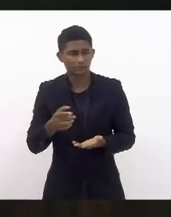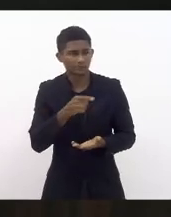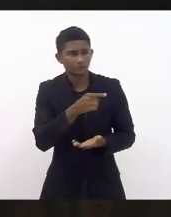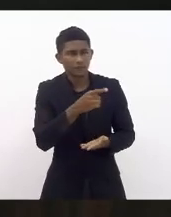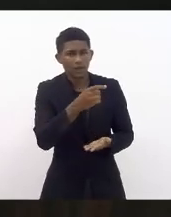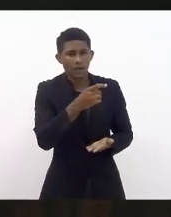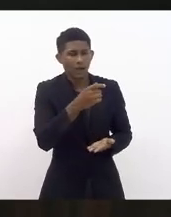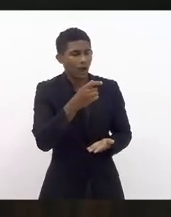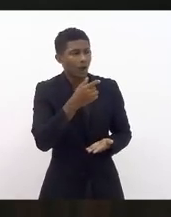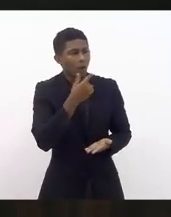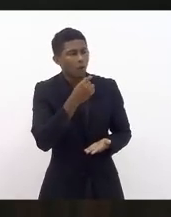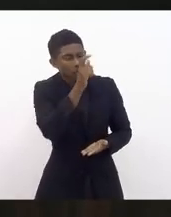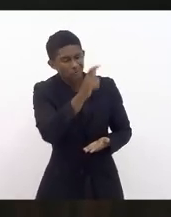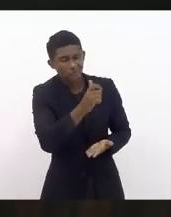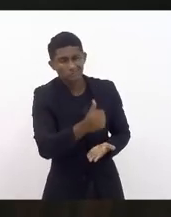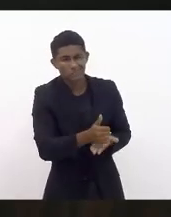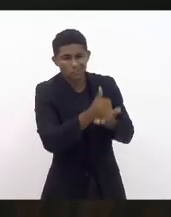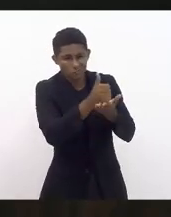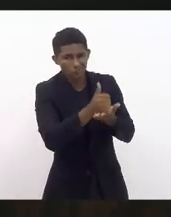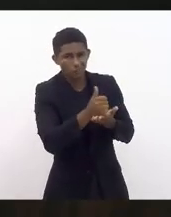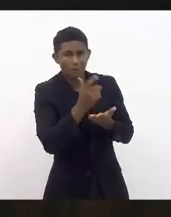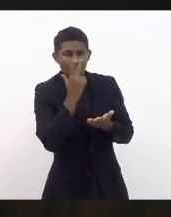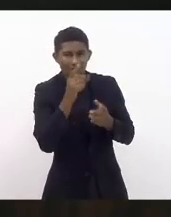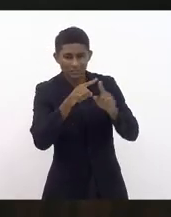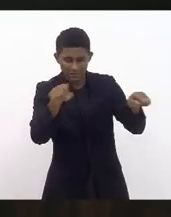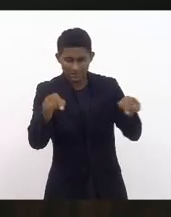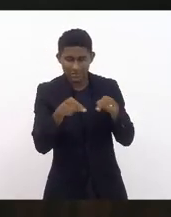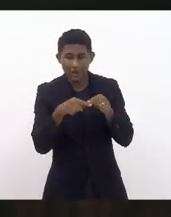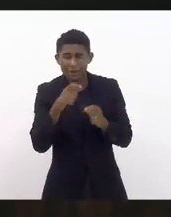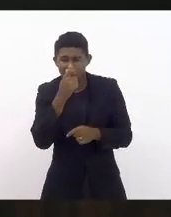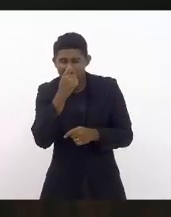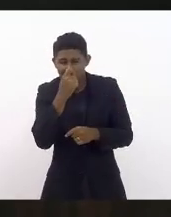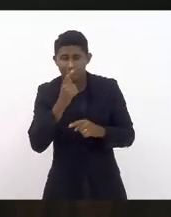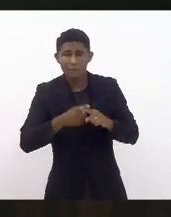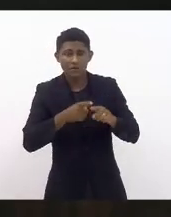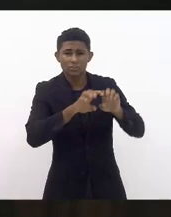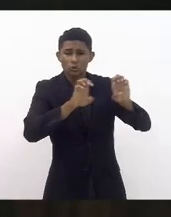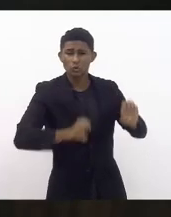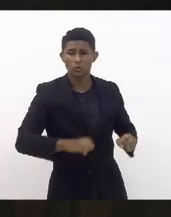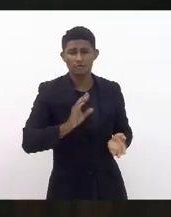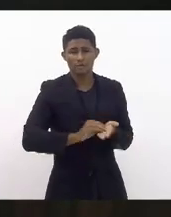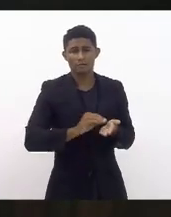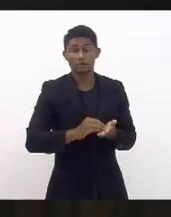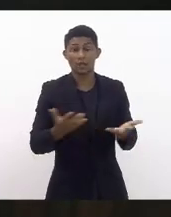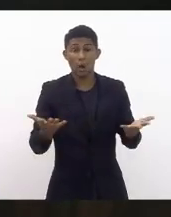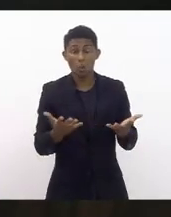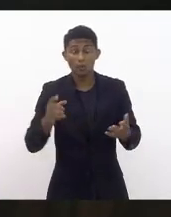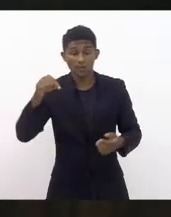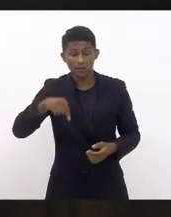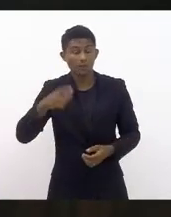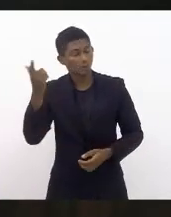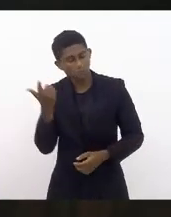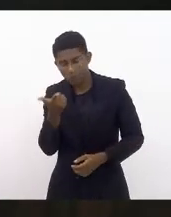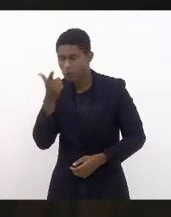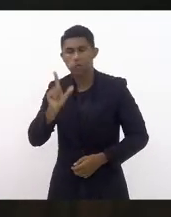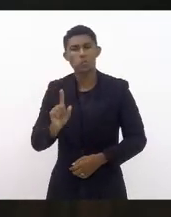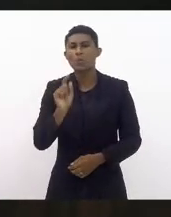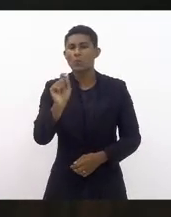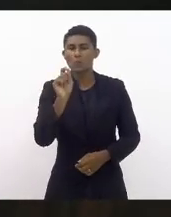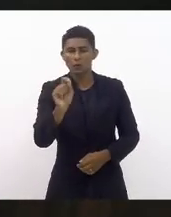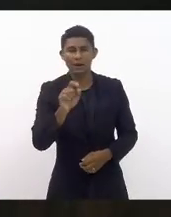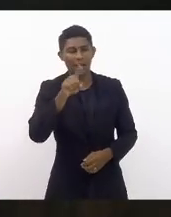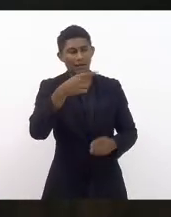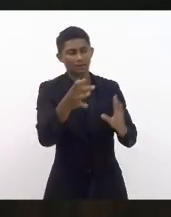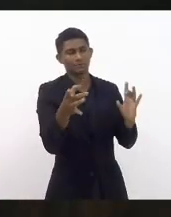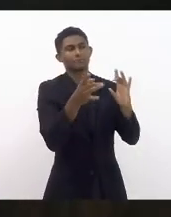não ter estrutura. O que nós fizemos aqui hoje foi unificar, não foi extinguir